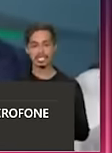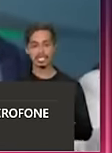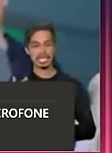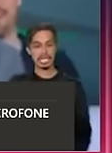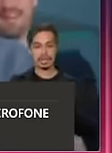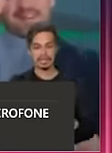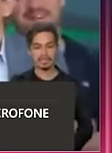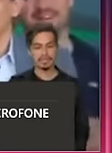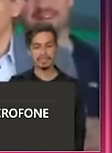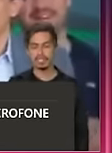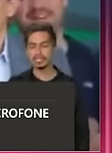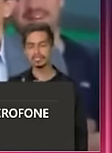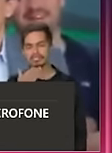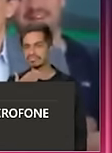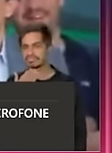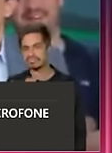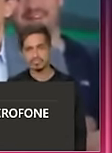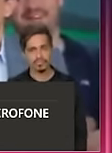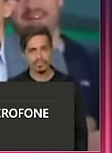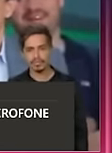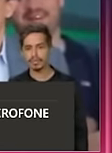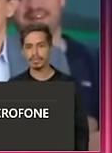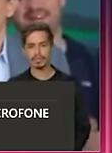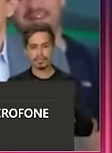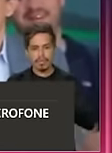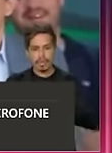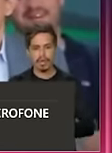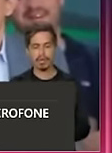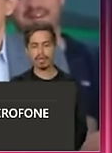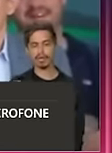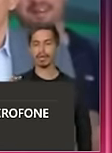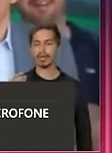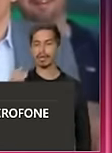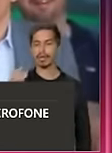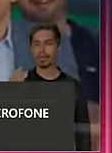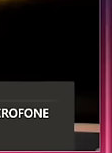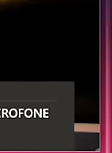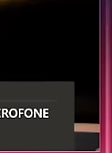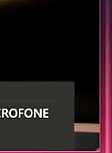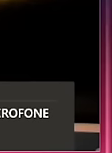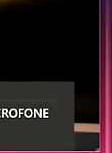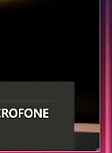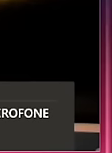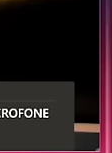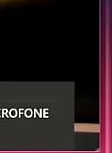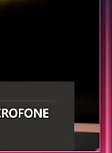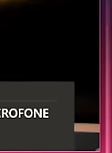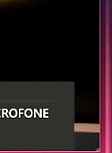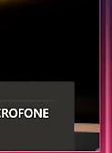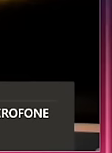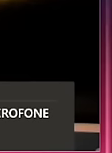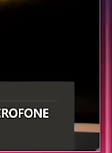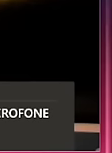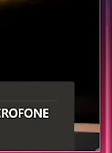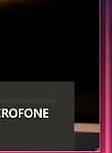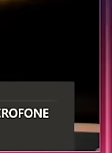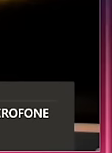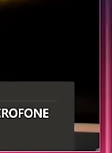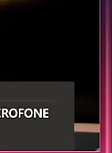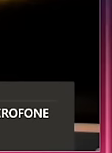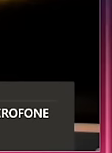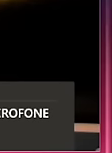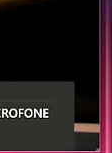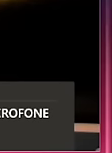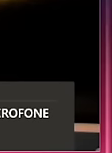atrapalhar minha vida. Não adianta tentar prejudicar o Haddad, prejudicar o Camilo. Bom, deixa eu começar essa rodada com a Ana,